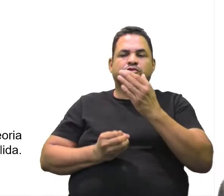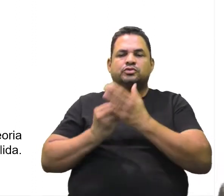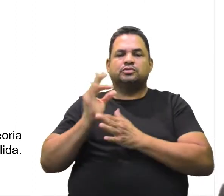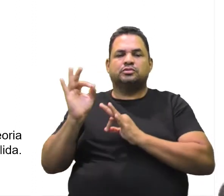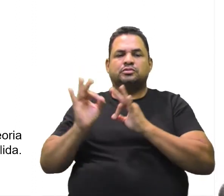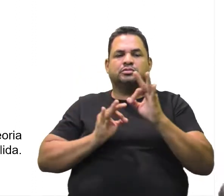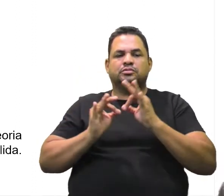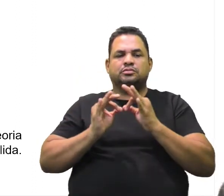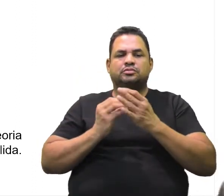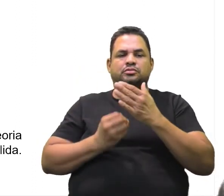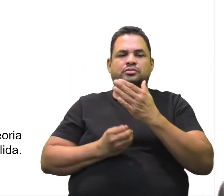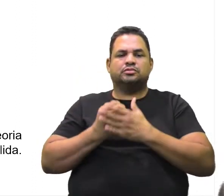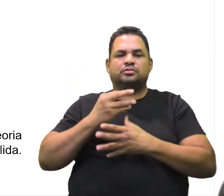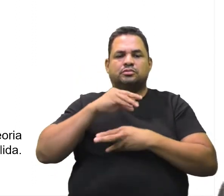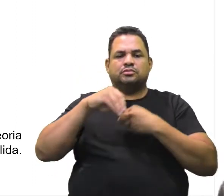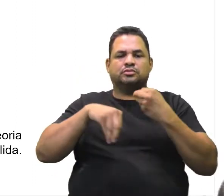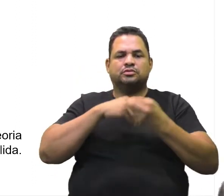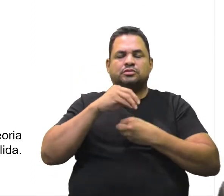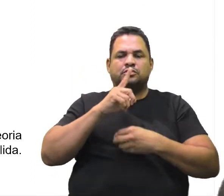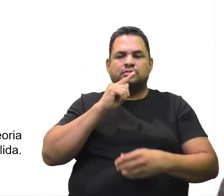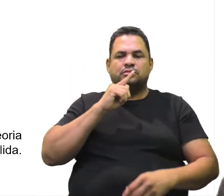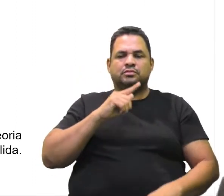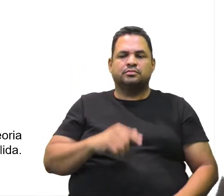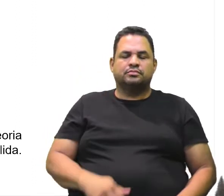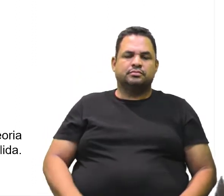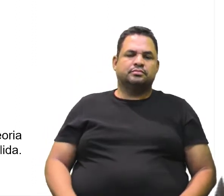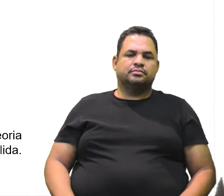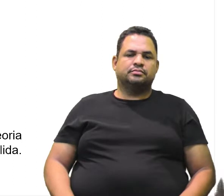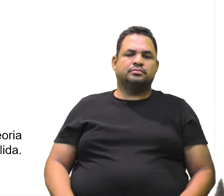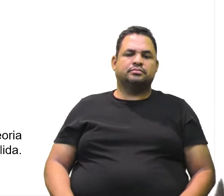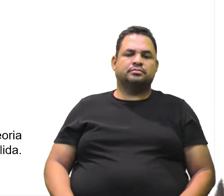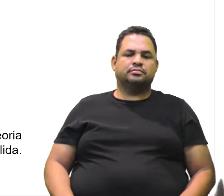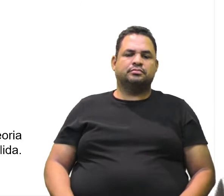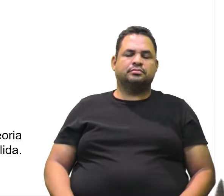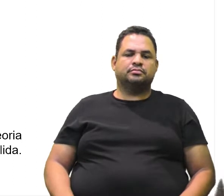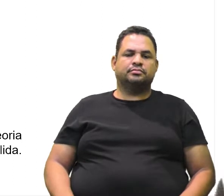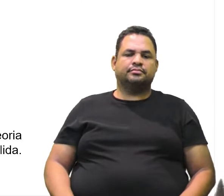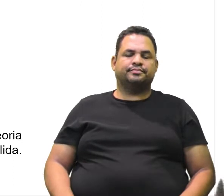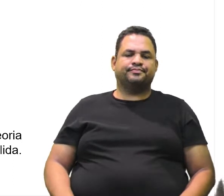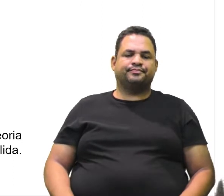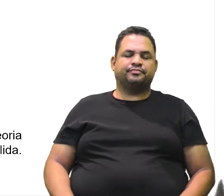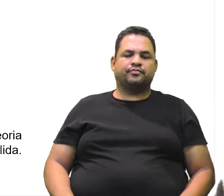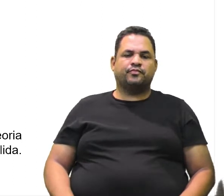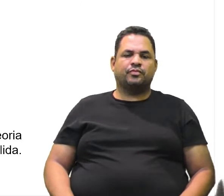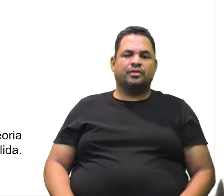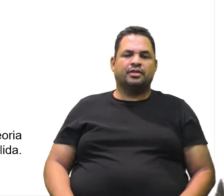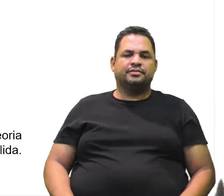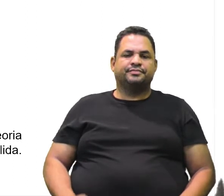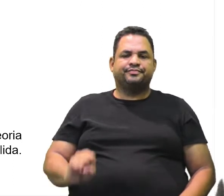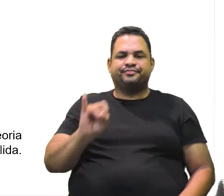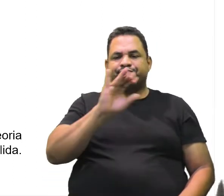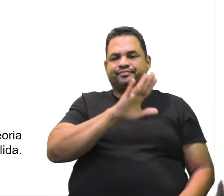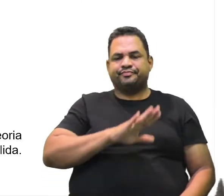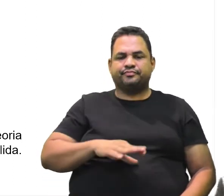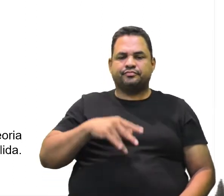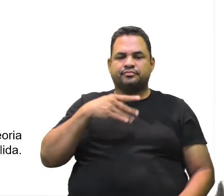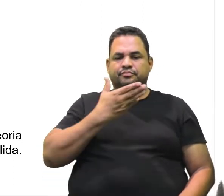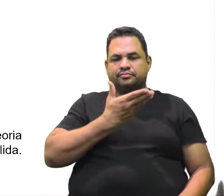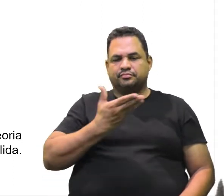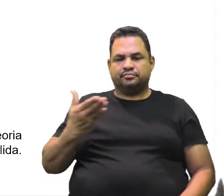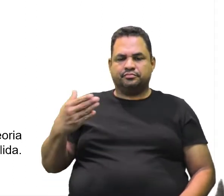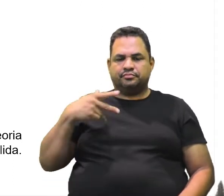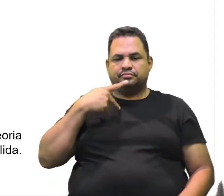formação de um derivado solúvel em água. Vocês estão vendo aqui a figura do